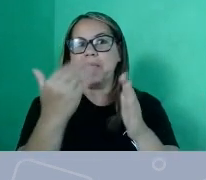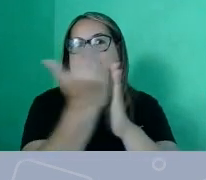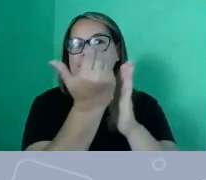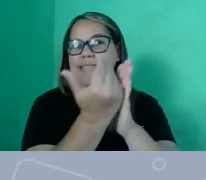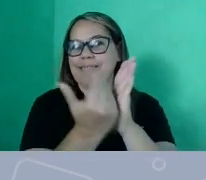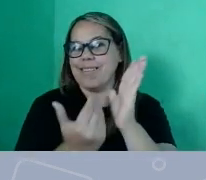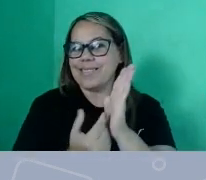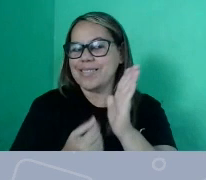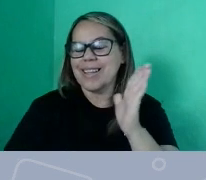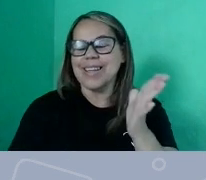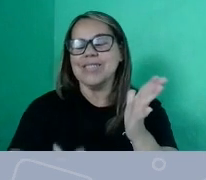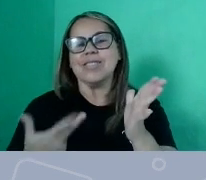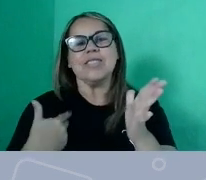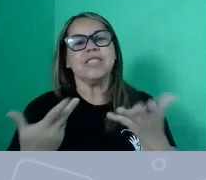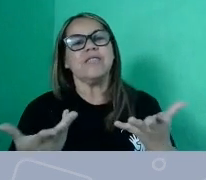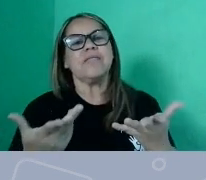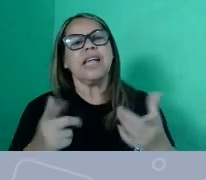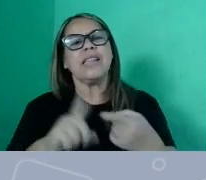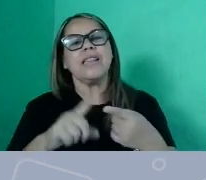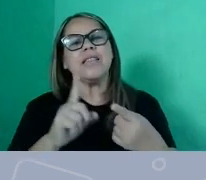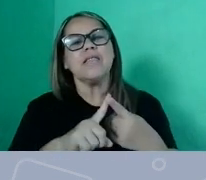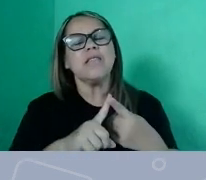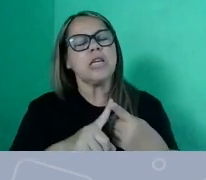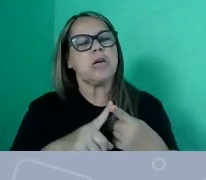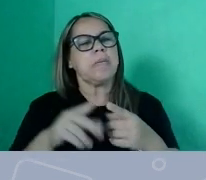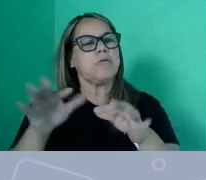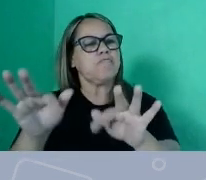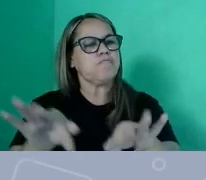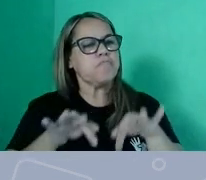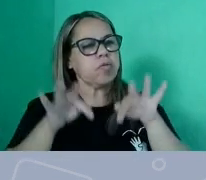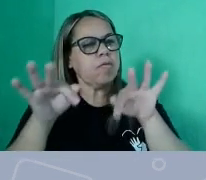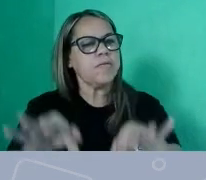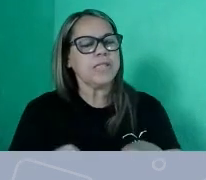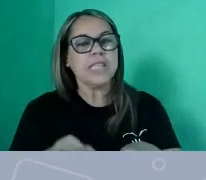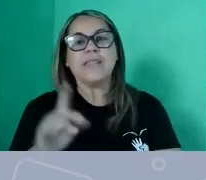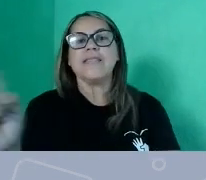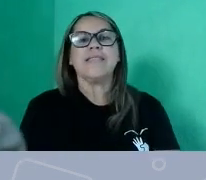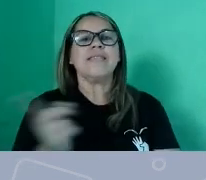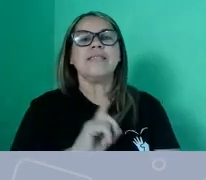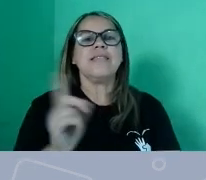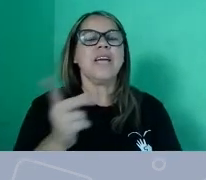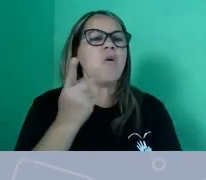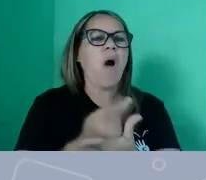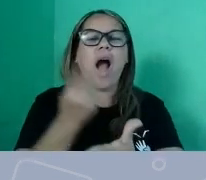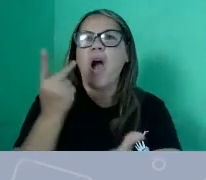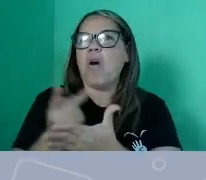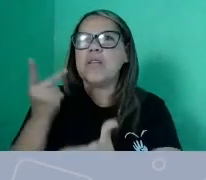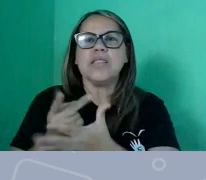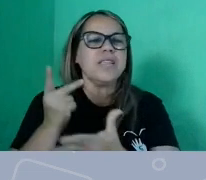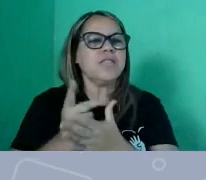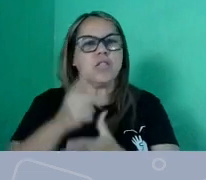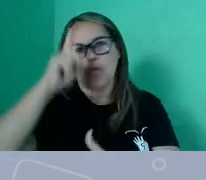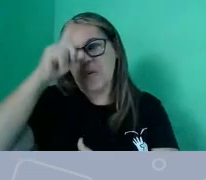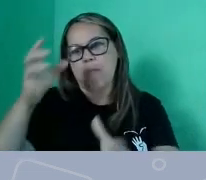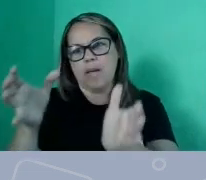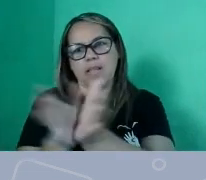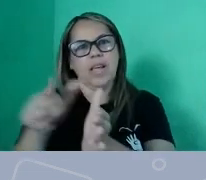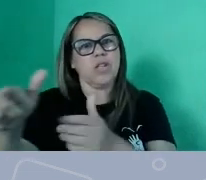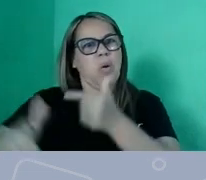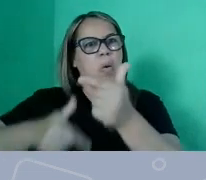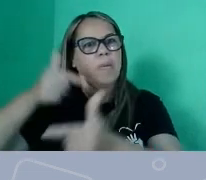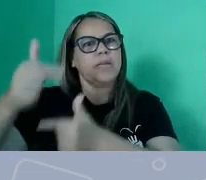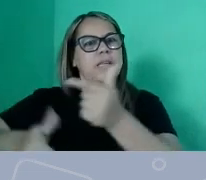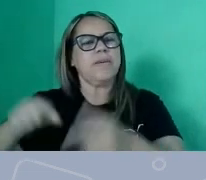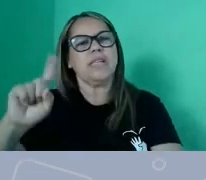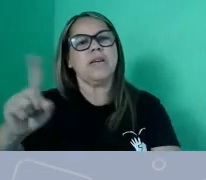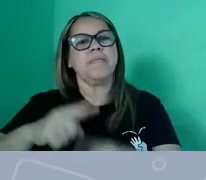a gente tem a perspectiva do feudalismo não ocorreu o domínio do proletariado mas aqui não está dizendo